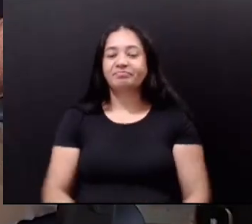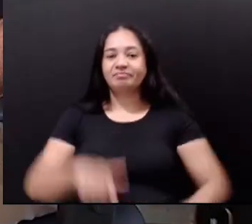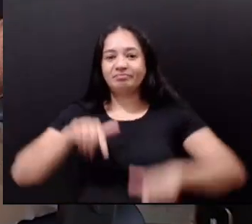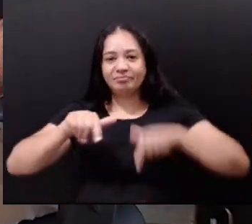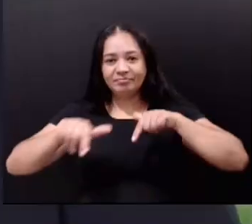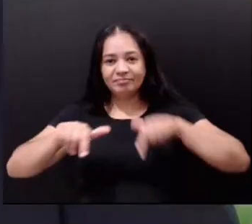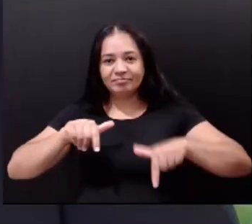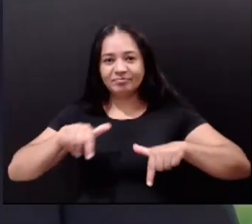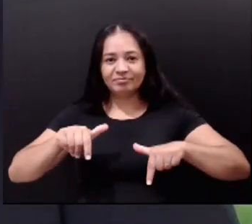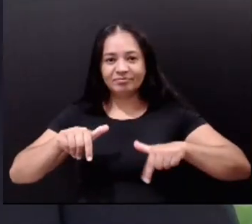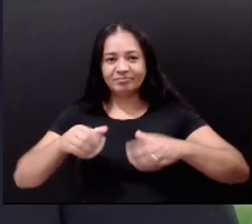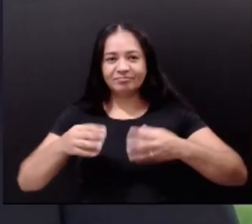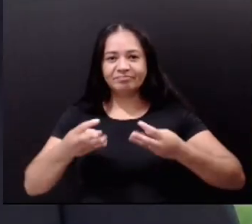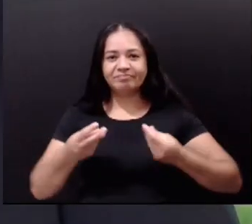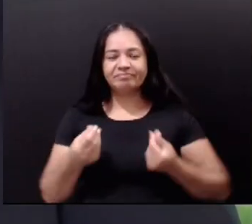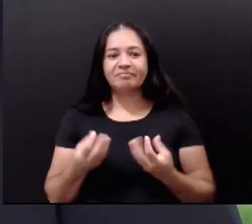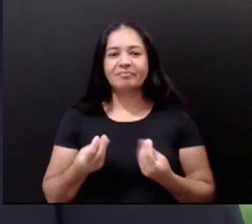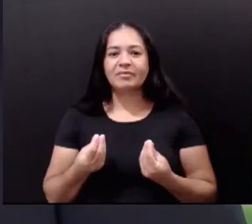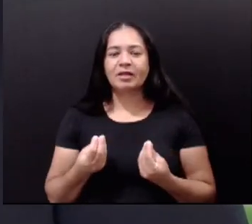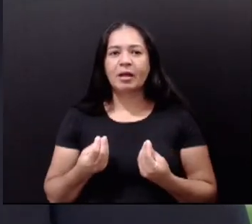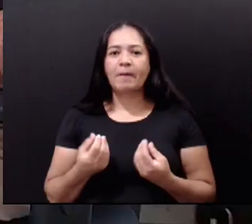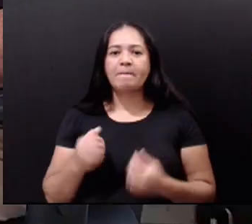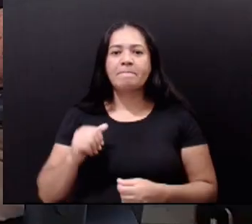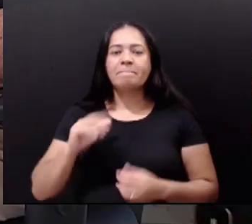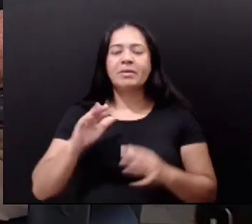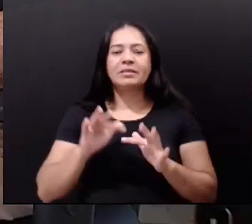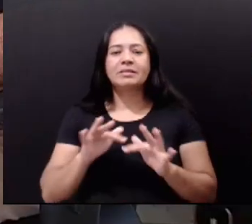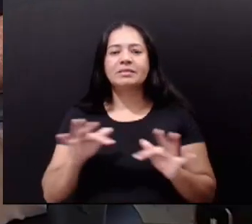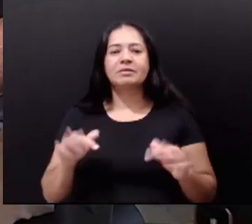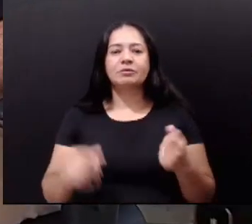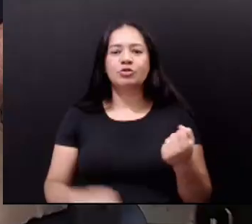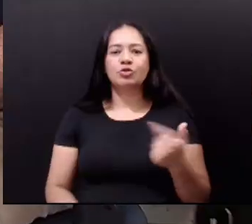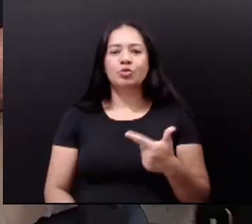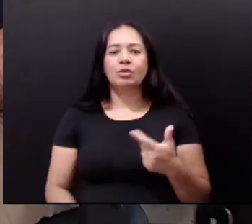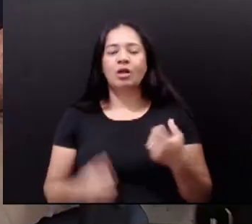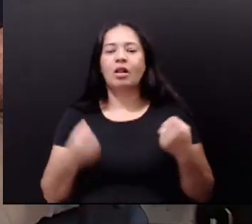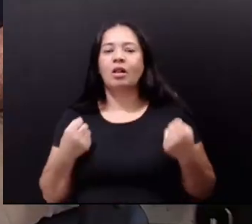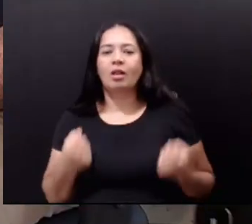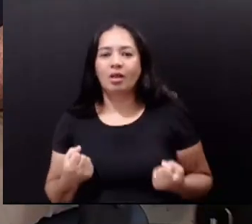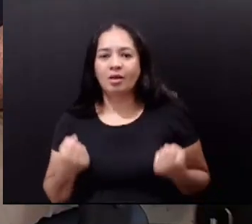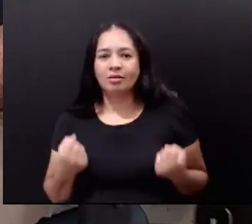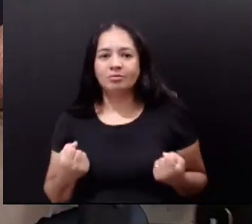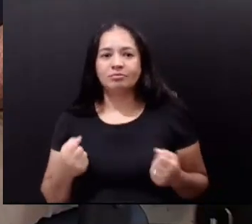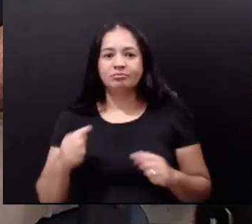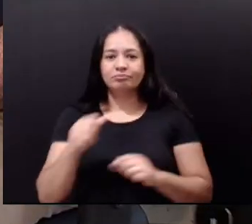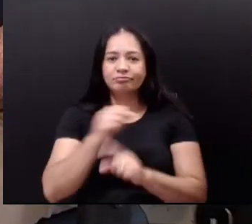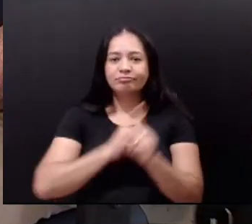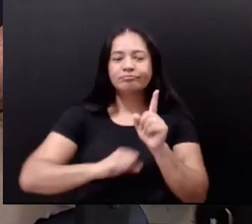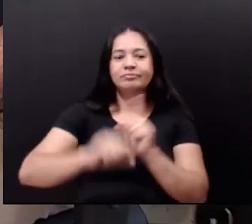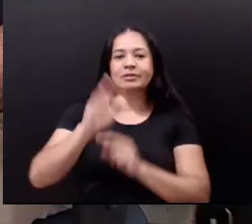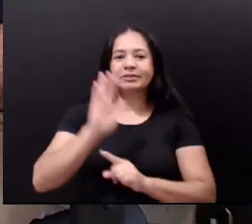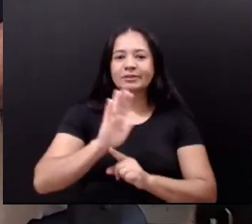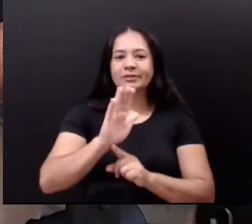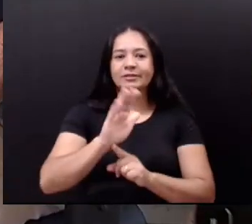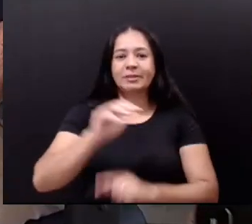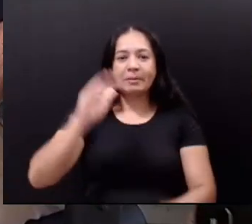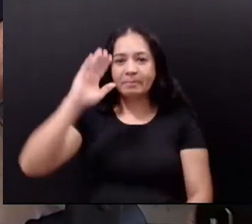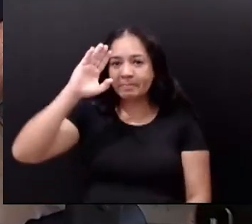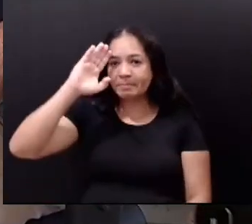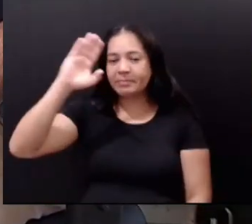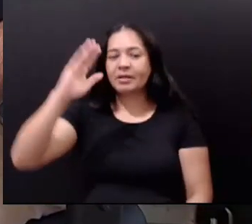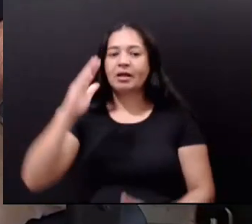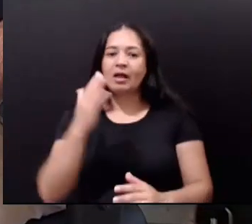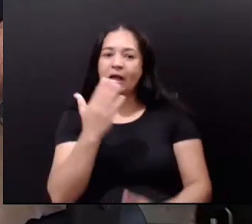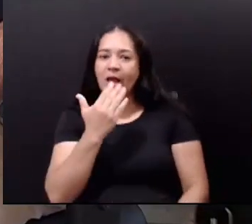quase um serviço muito mais sutil do que aquele serviço mais pesado da assistência ali primordial, que é a comida, que é